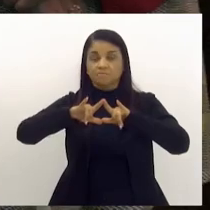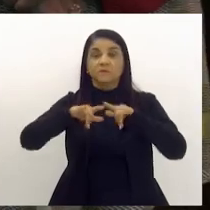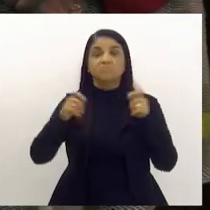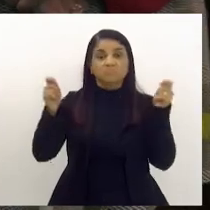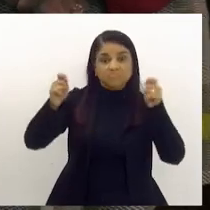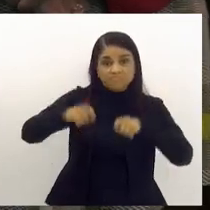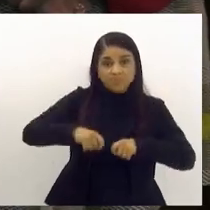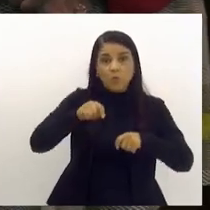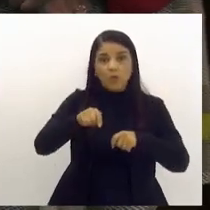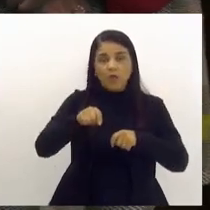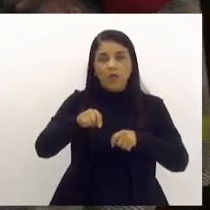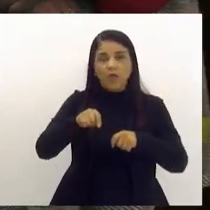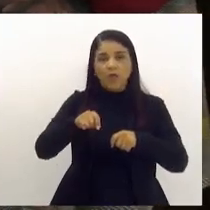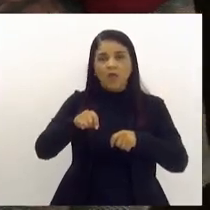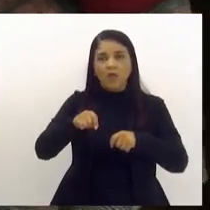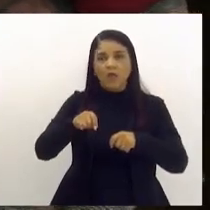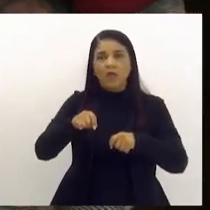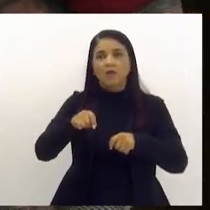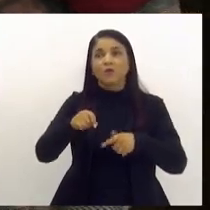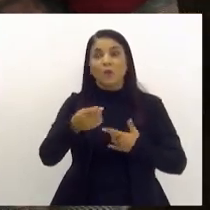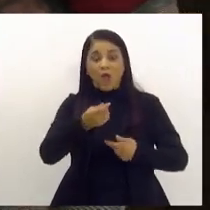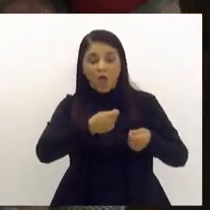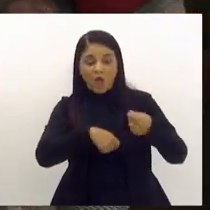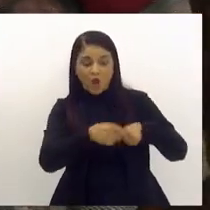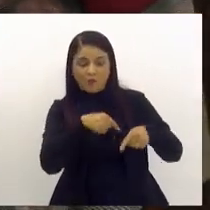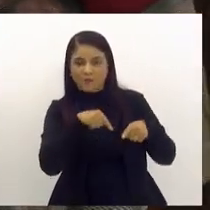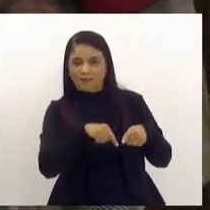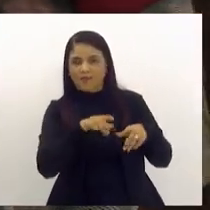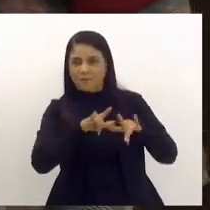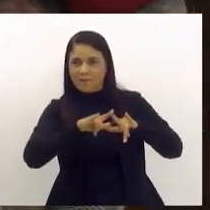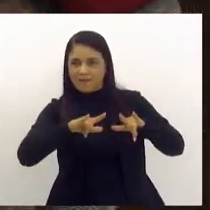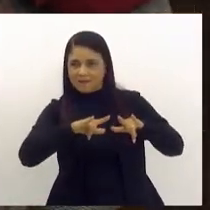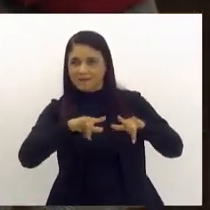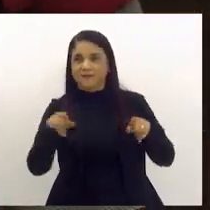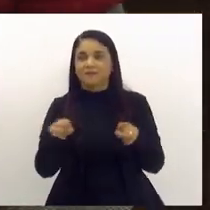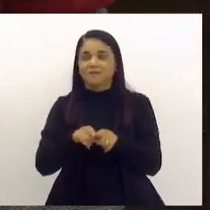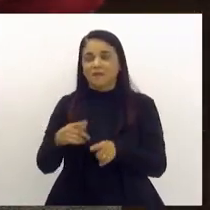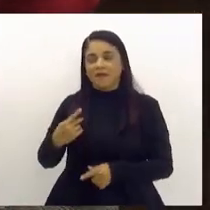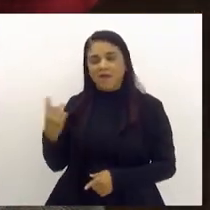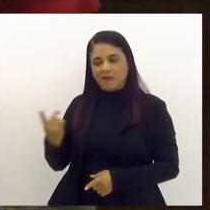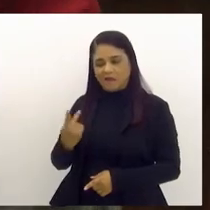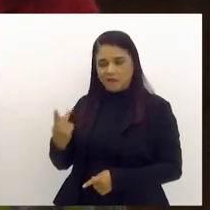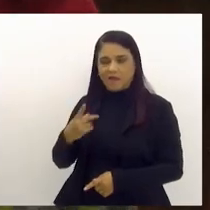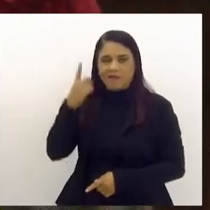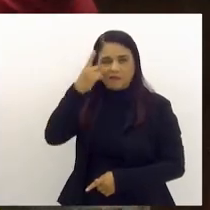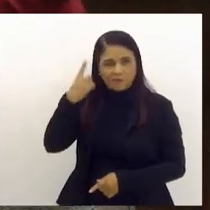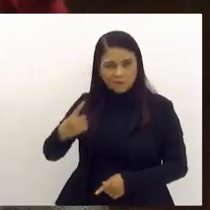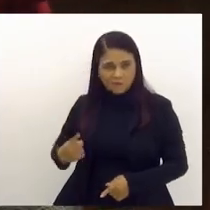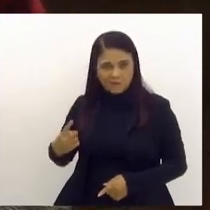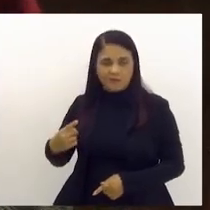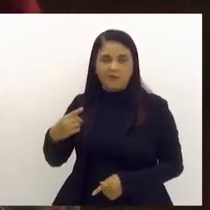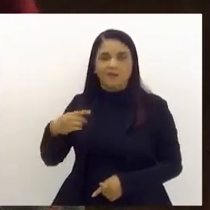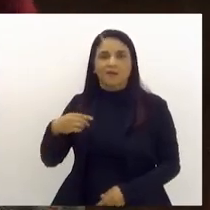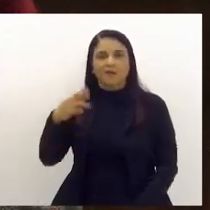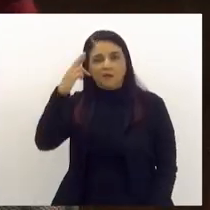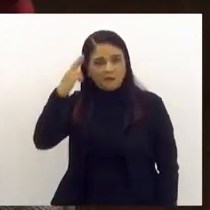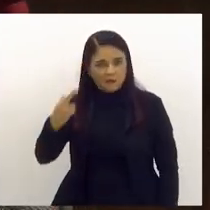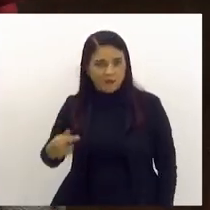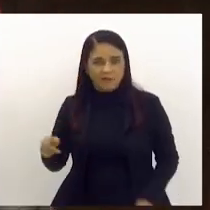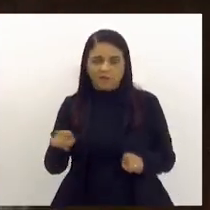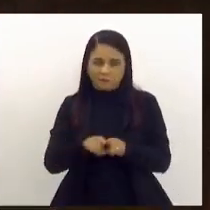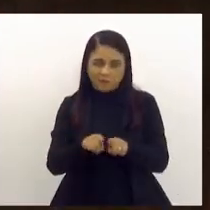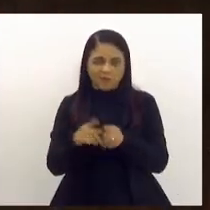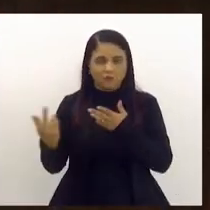possível desarticulando seu braço econômico. Deputada Renata, que também está dividindo esse pela ordem, vai apresentar também essa política